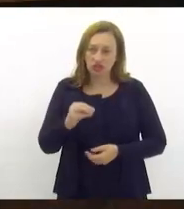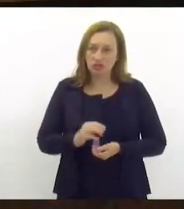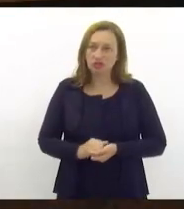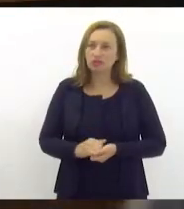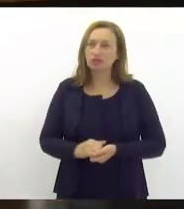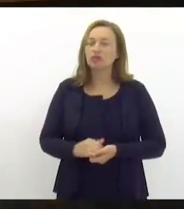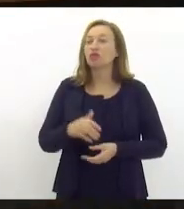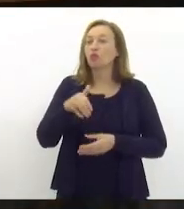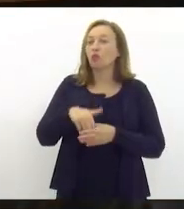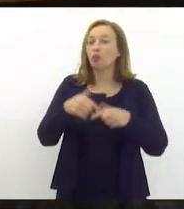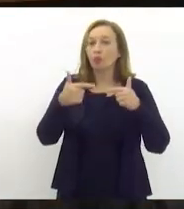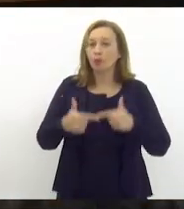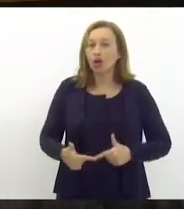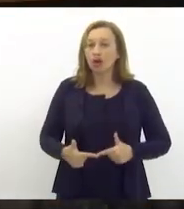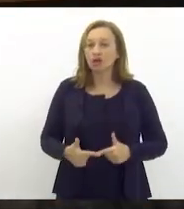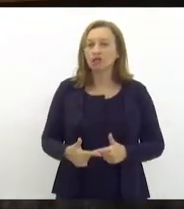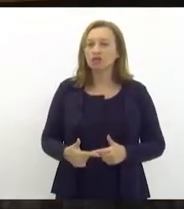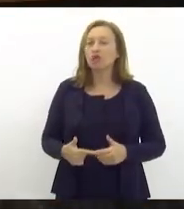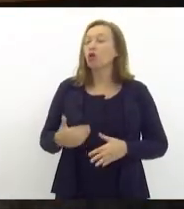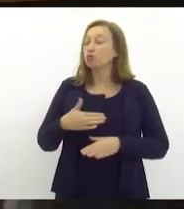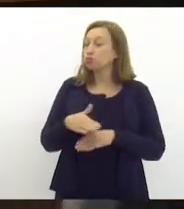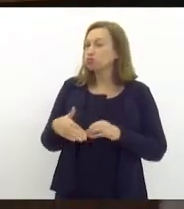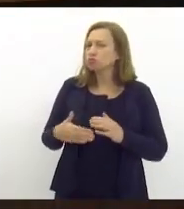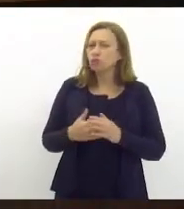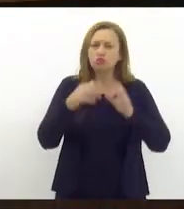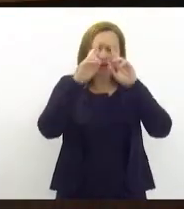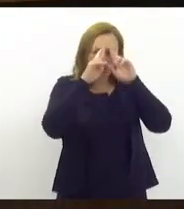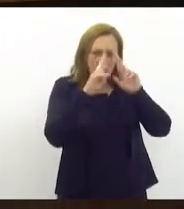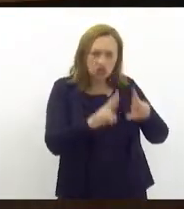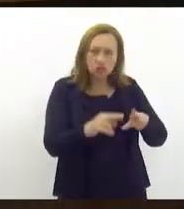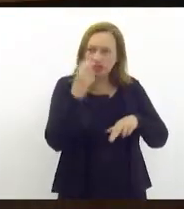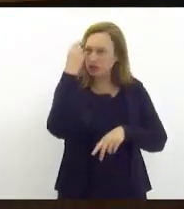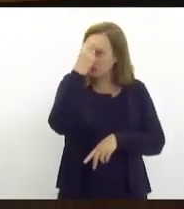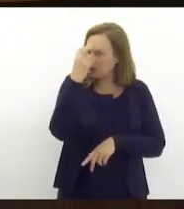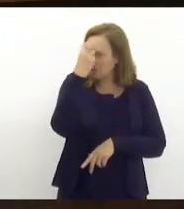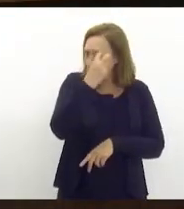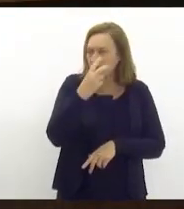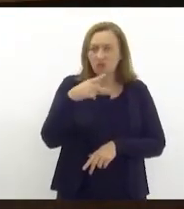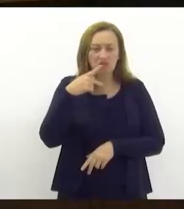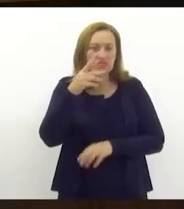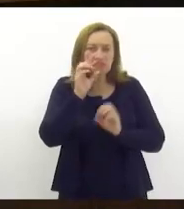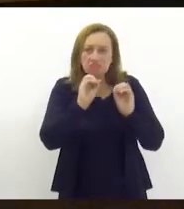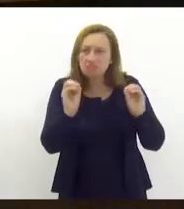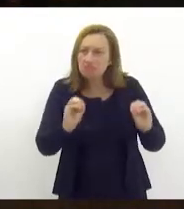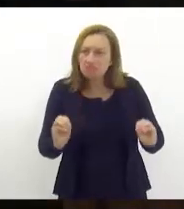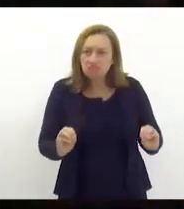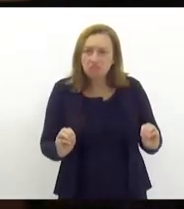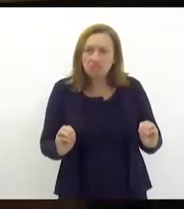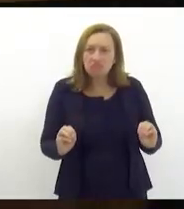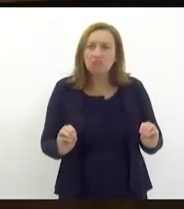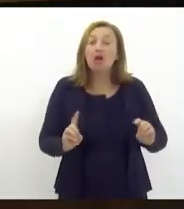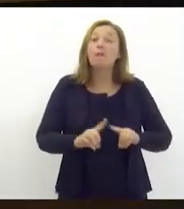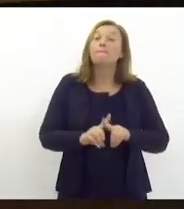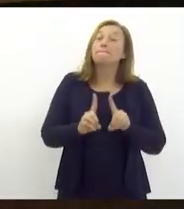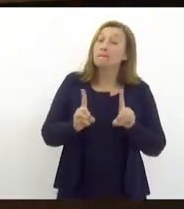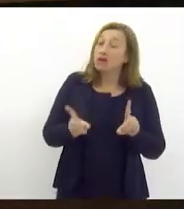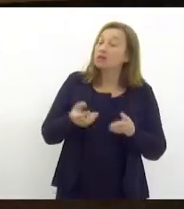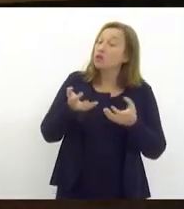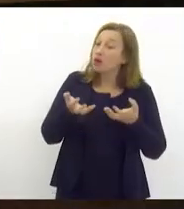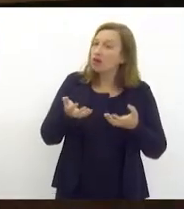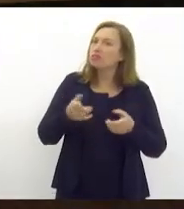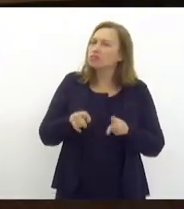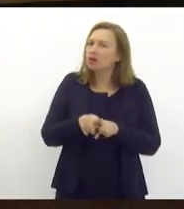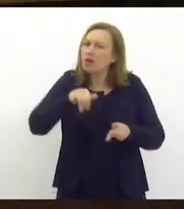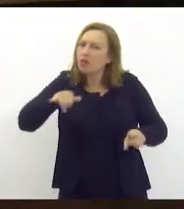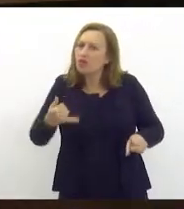do meu voto. Eu vou, com todo respeito à Verônica, não vou me opor, não vou negar, mas assim, eu quero também